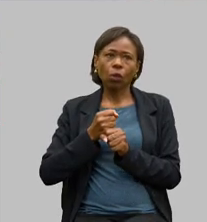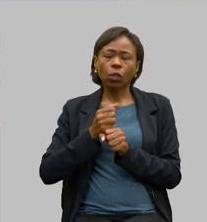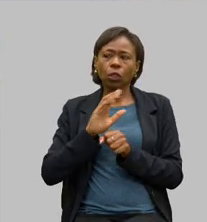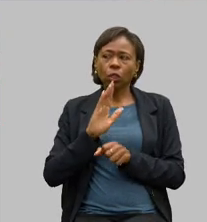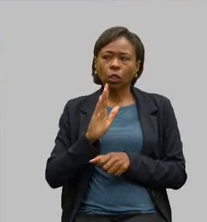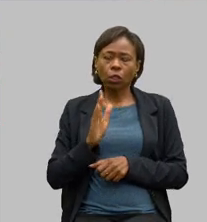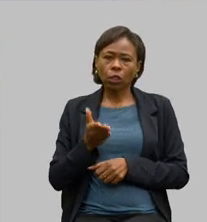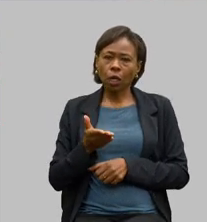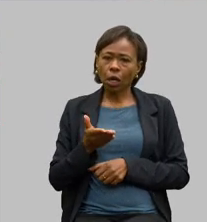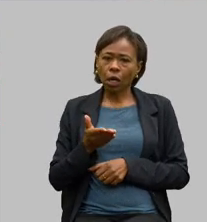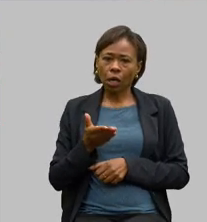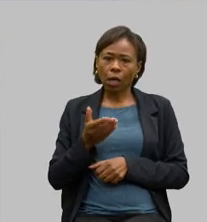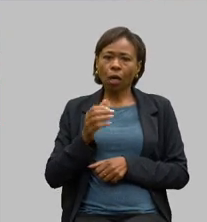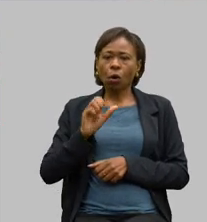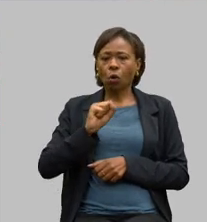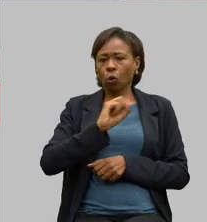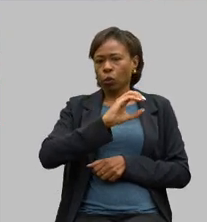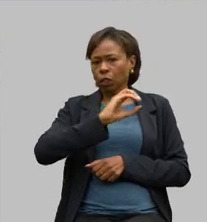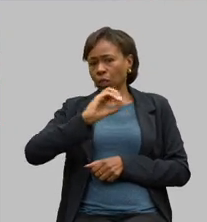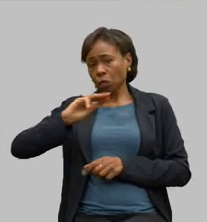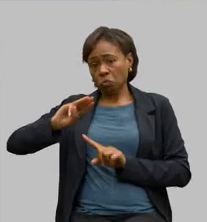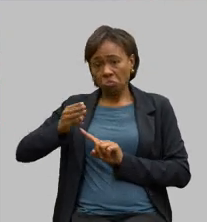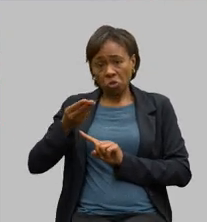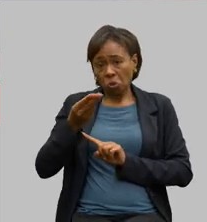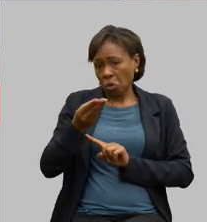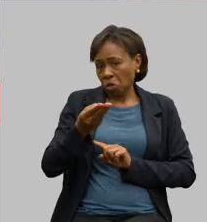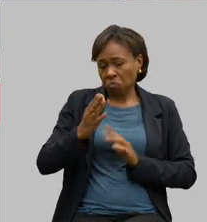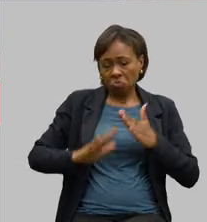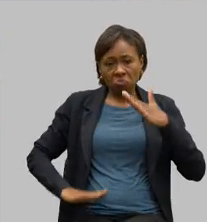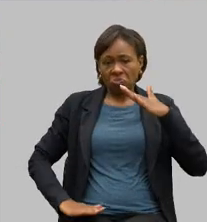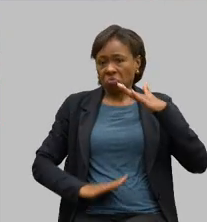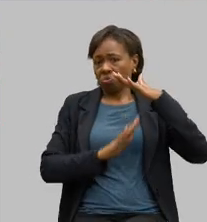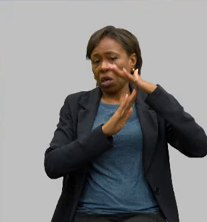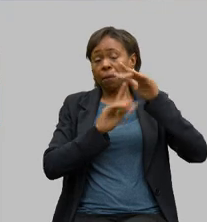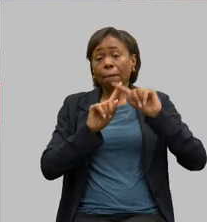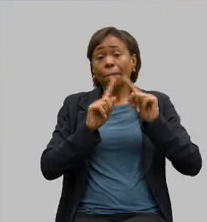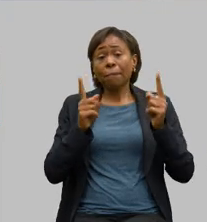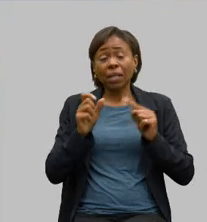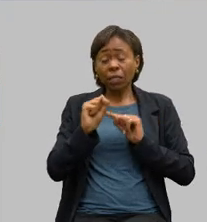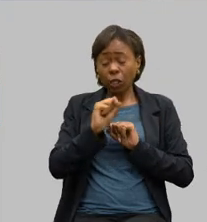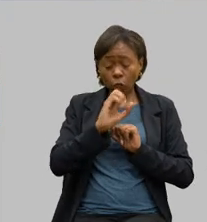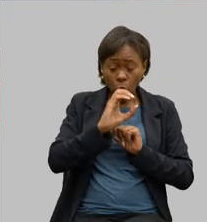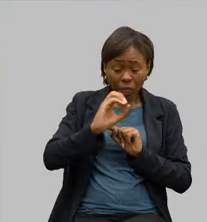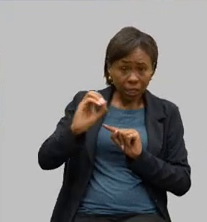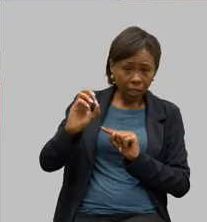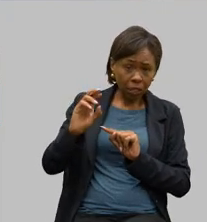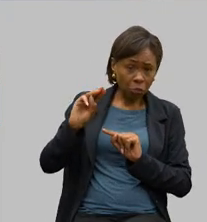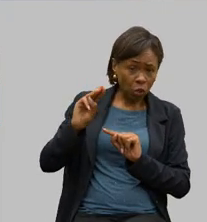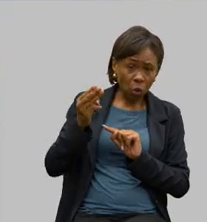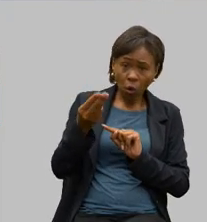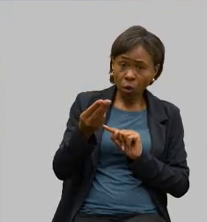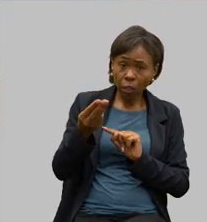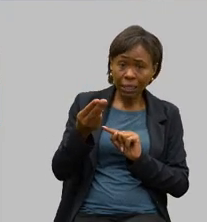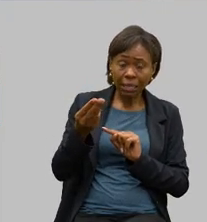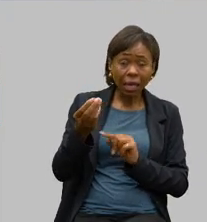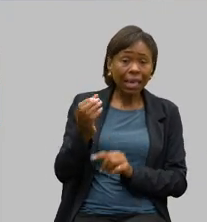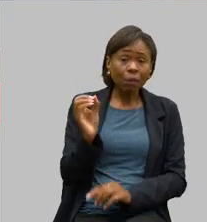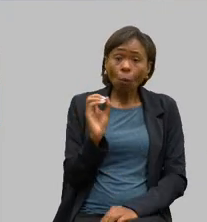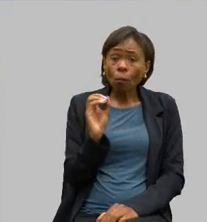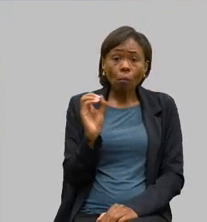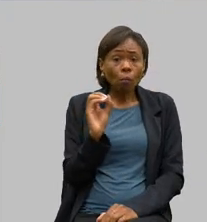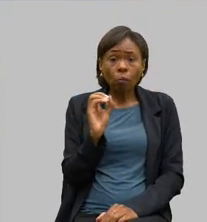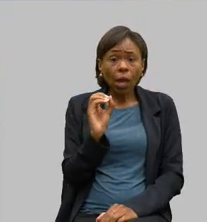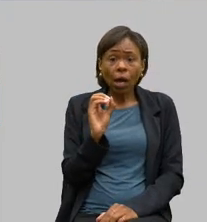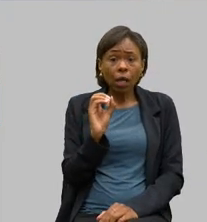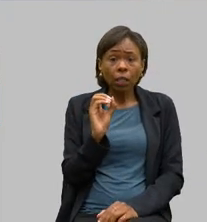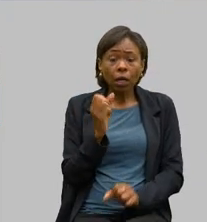de reais assim né Todos nós sabemos mas desses 800 milhões nada é para o patrimônio né a restauração do